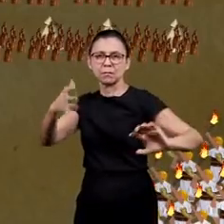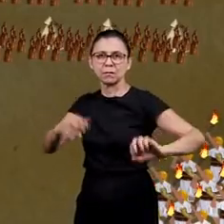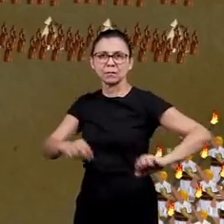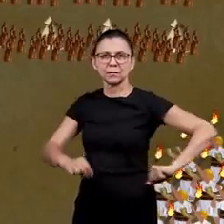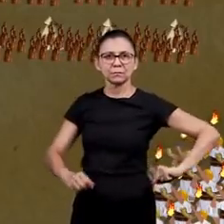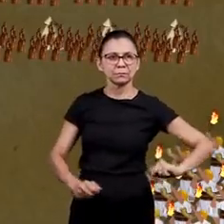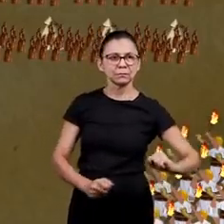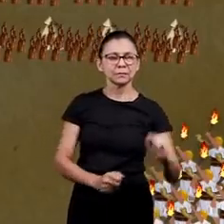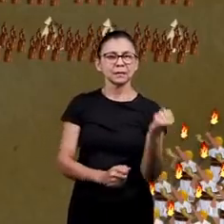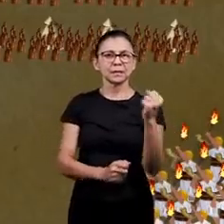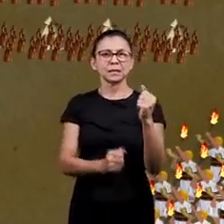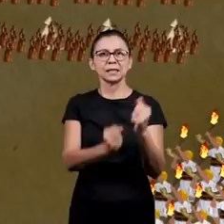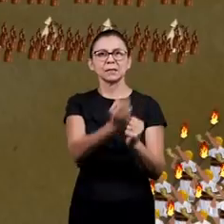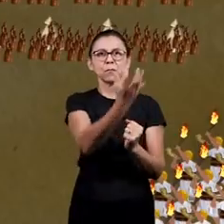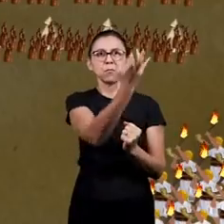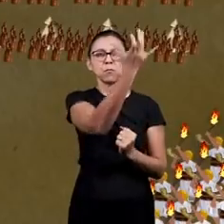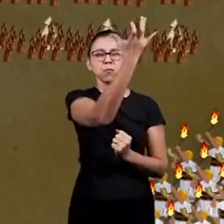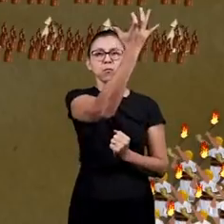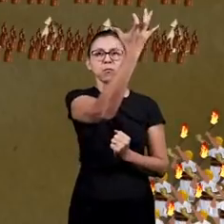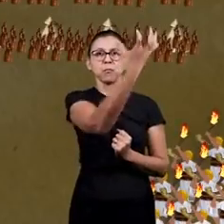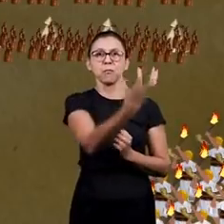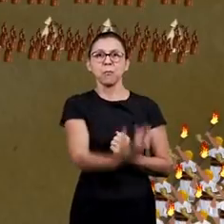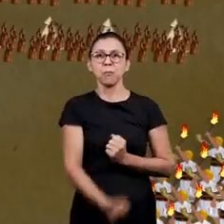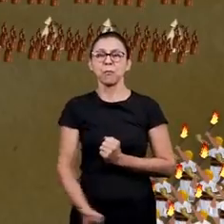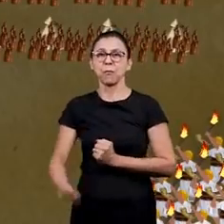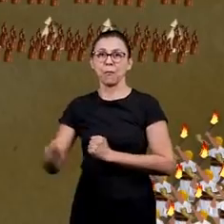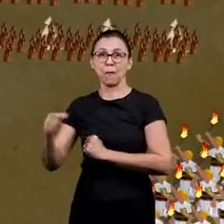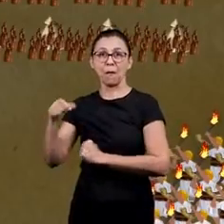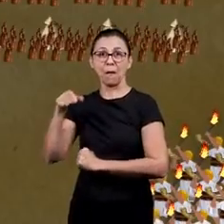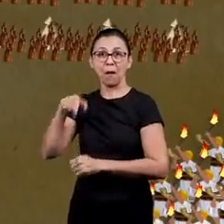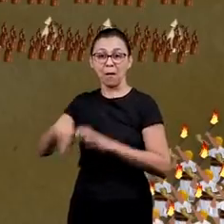gritaram: espada do Senhor e de Gideão.